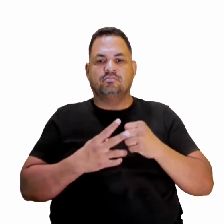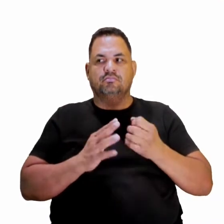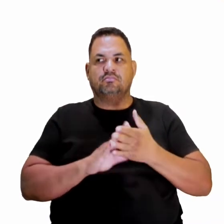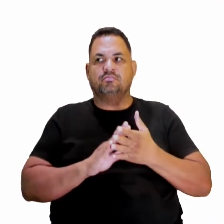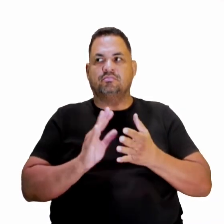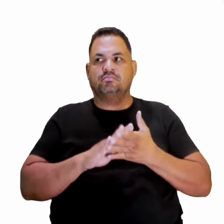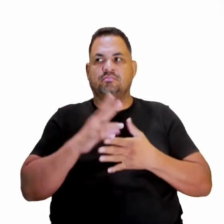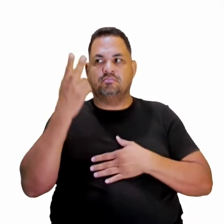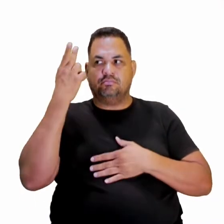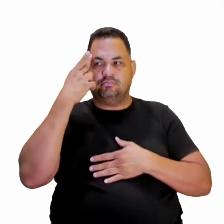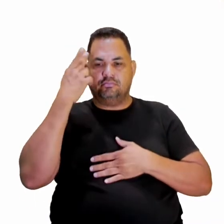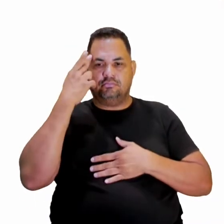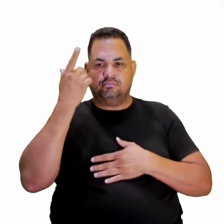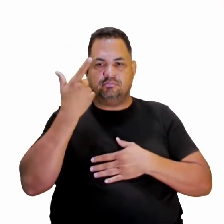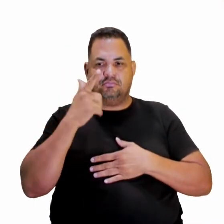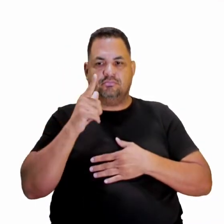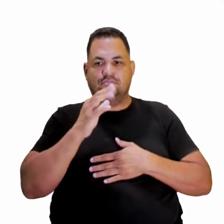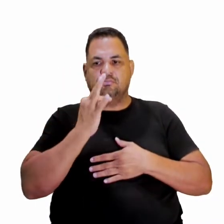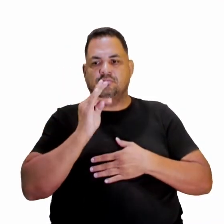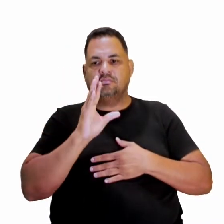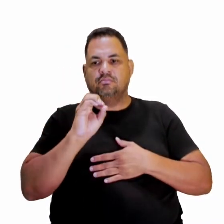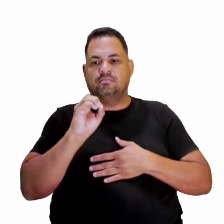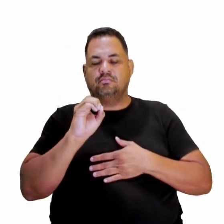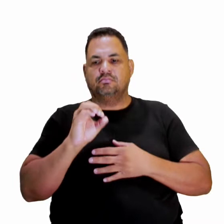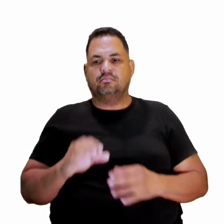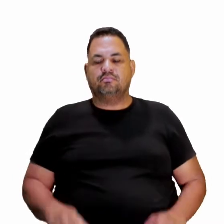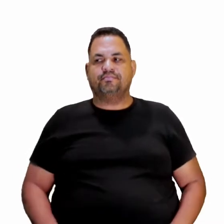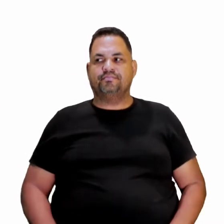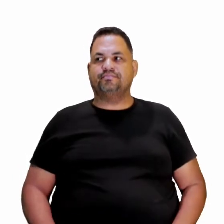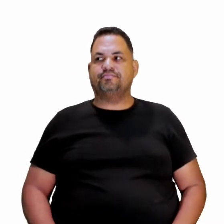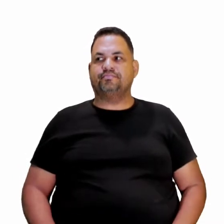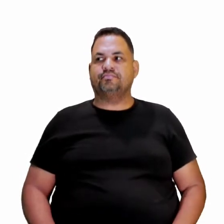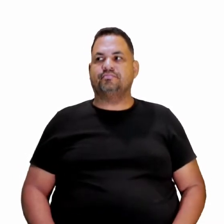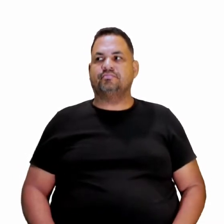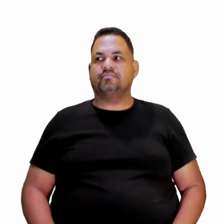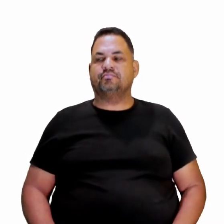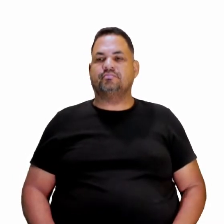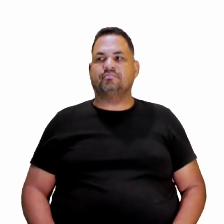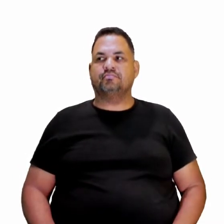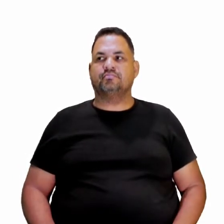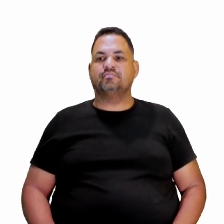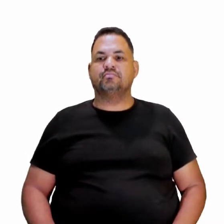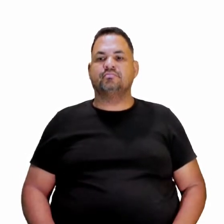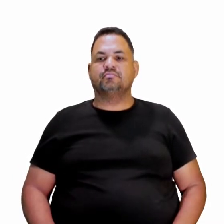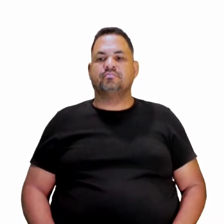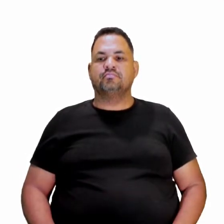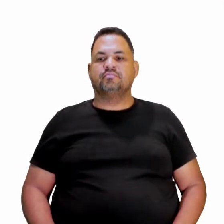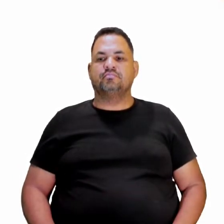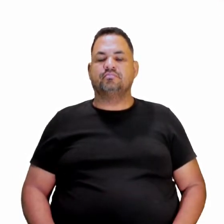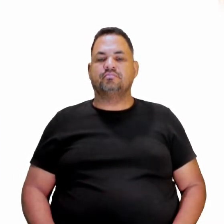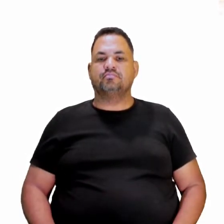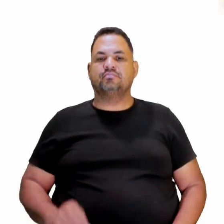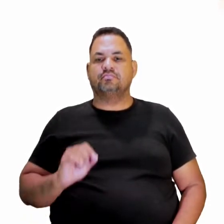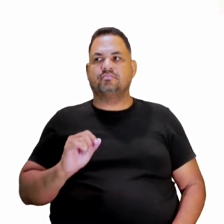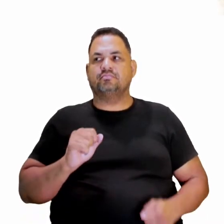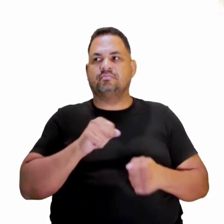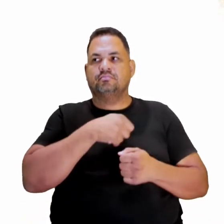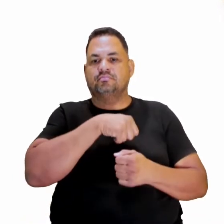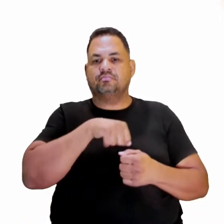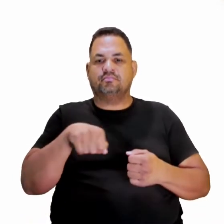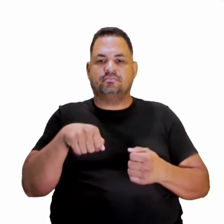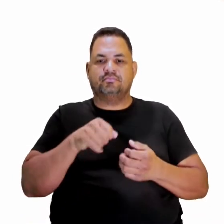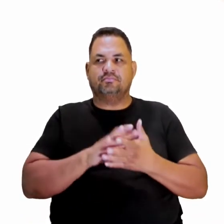o to, sem a partícula to, certo? Que deixa o verbo no infinitivo. E é assim que você vai fazer a frase. O